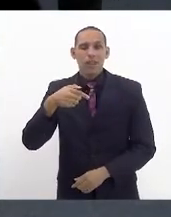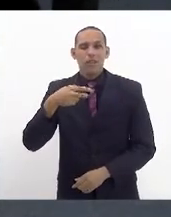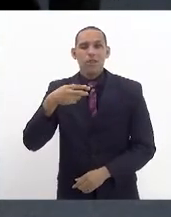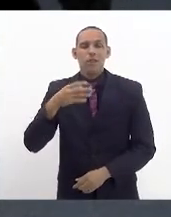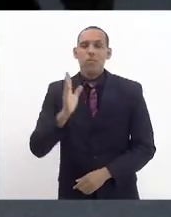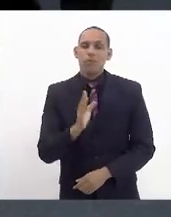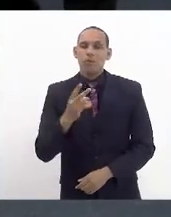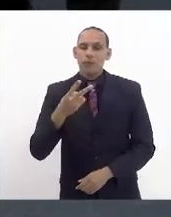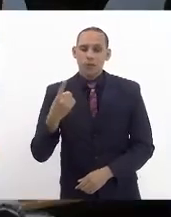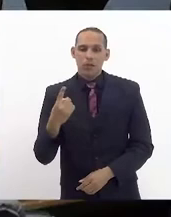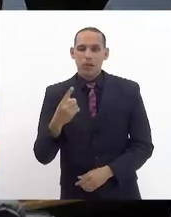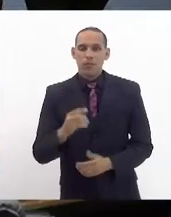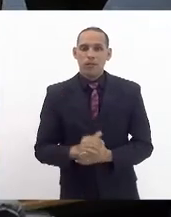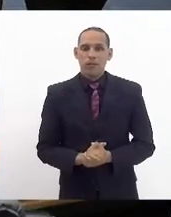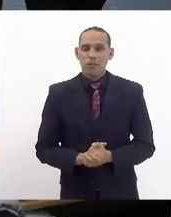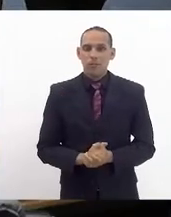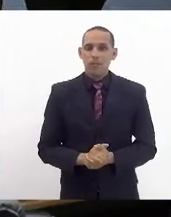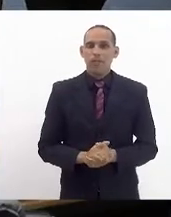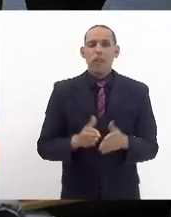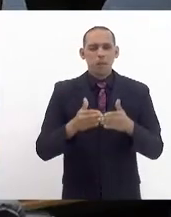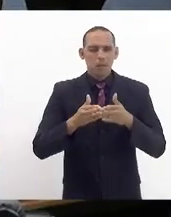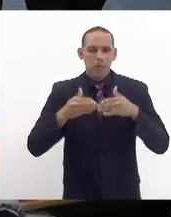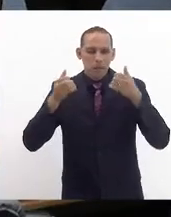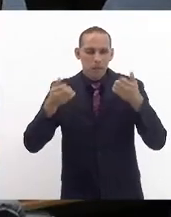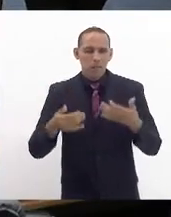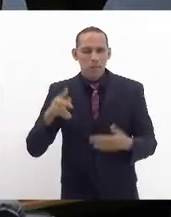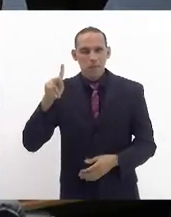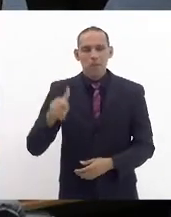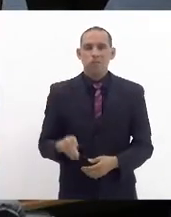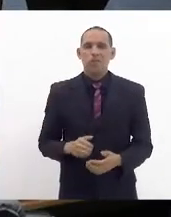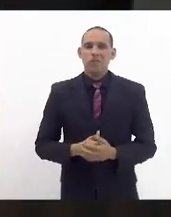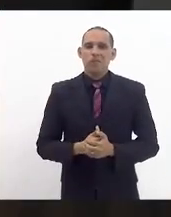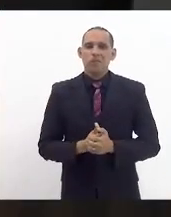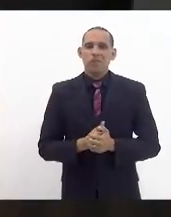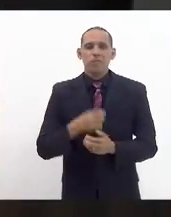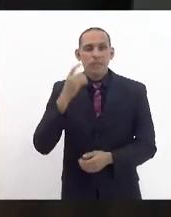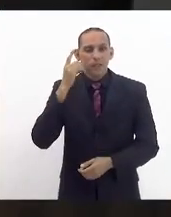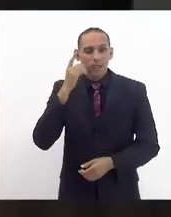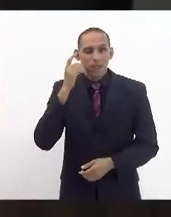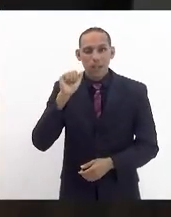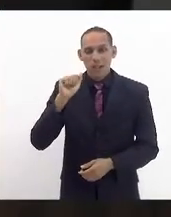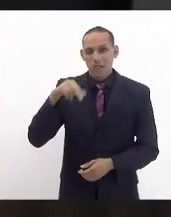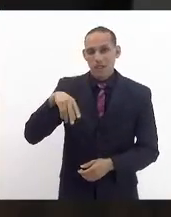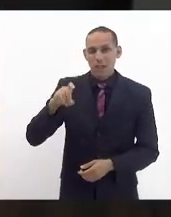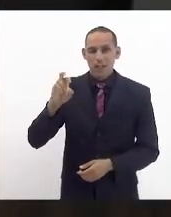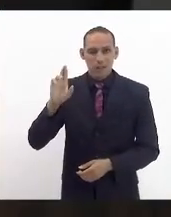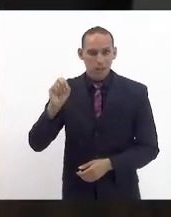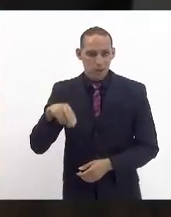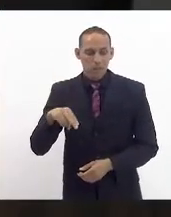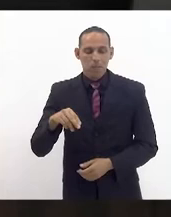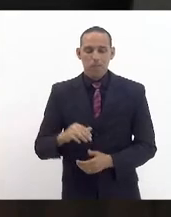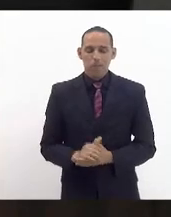4720/21. Muito obrigado. Pela ordem, senhor presidente. Deputado Anderson Moraes.